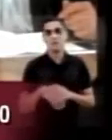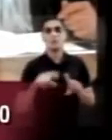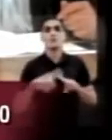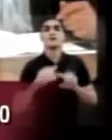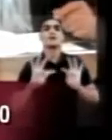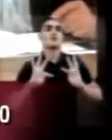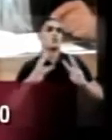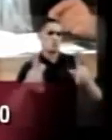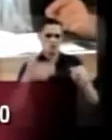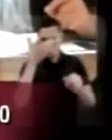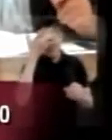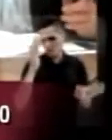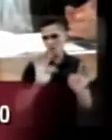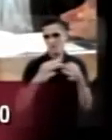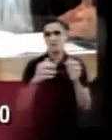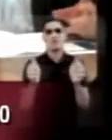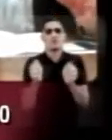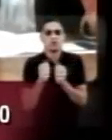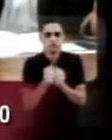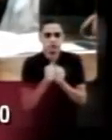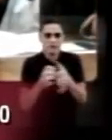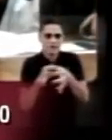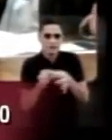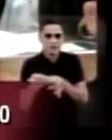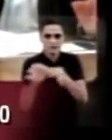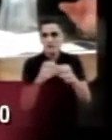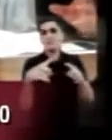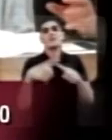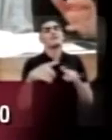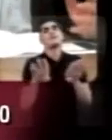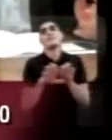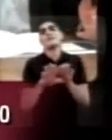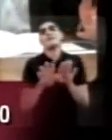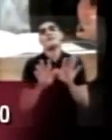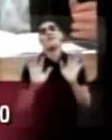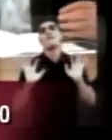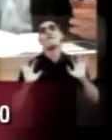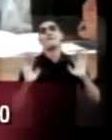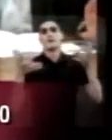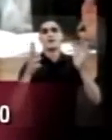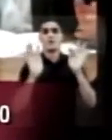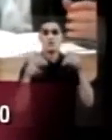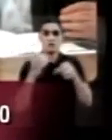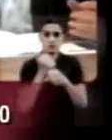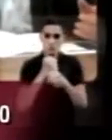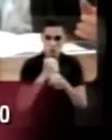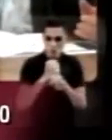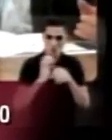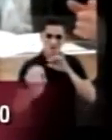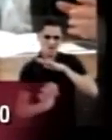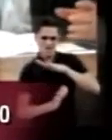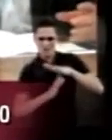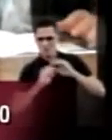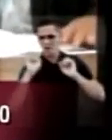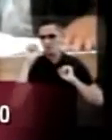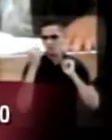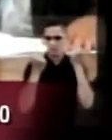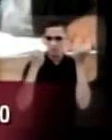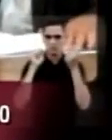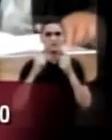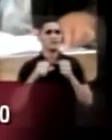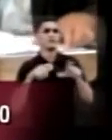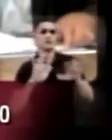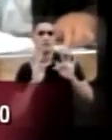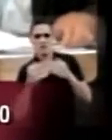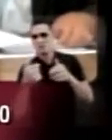festas de final de ano, de firmas, de empresas e assim por diante. Tomem cuidado